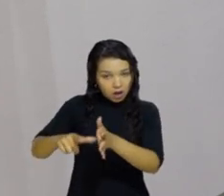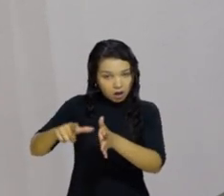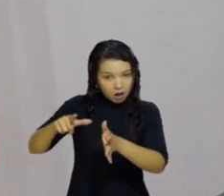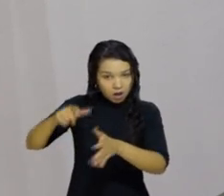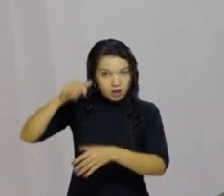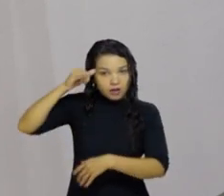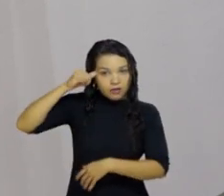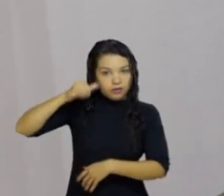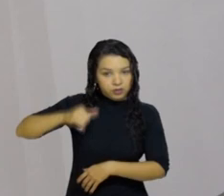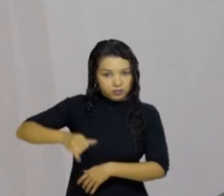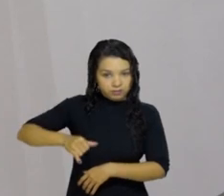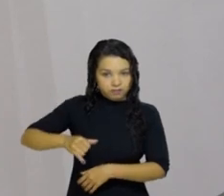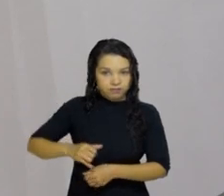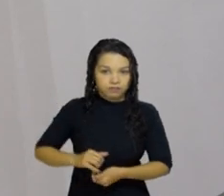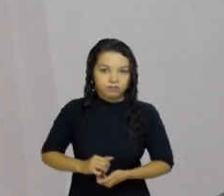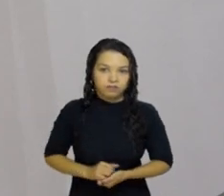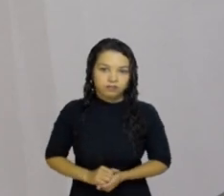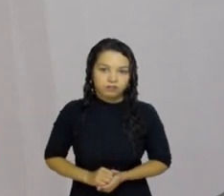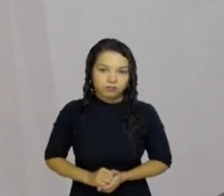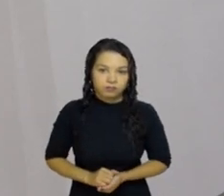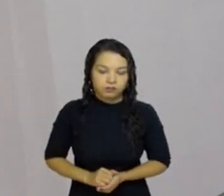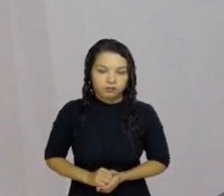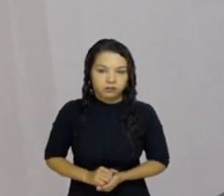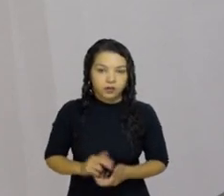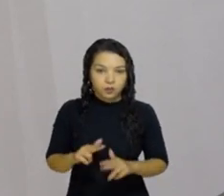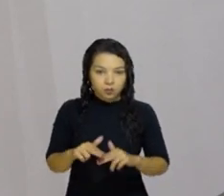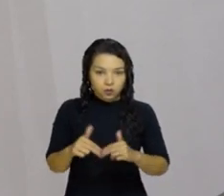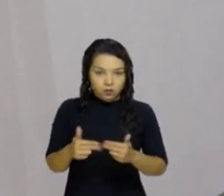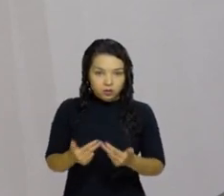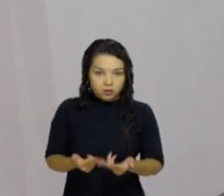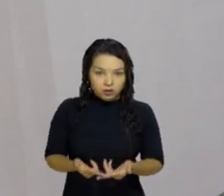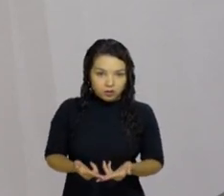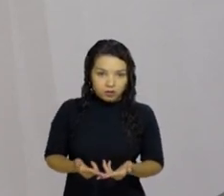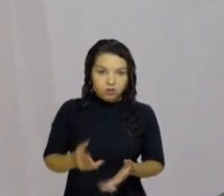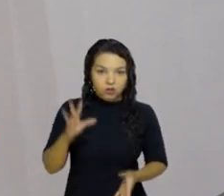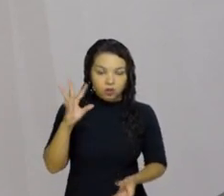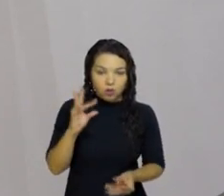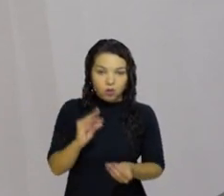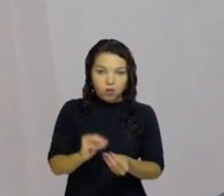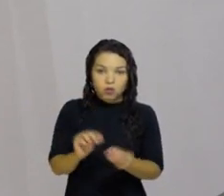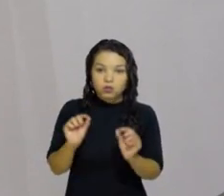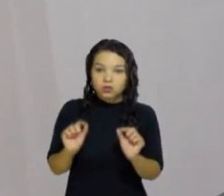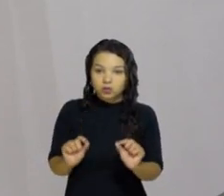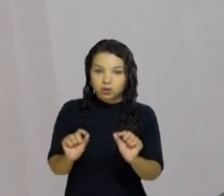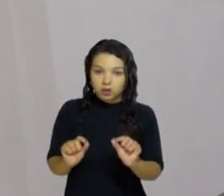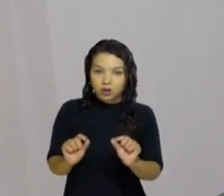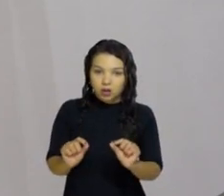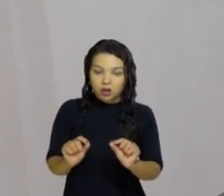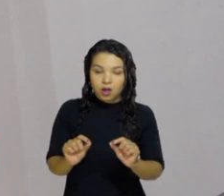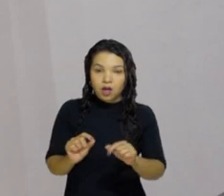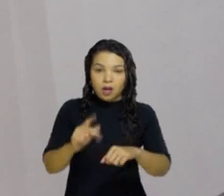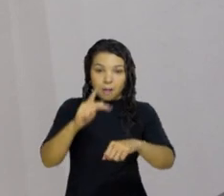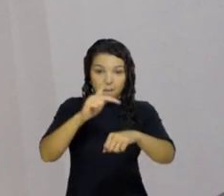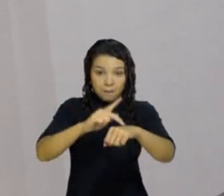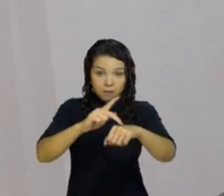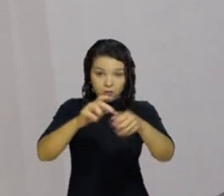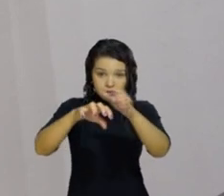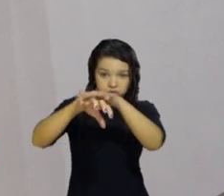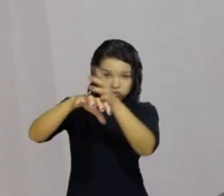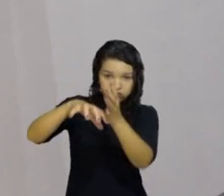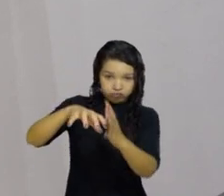senhores, encaminhando para a finalização, concluímos que o desmoronamento, tanto no